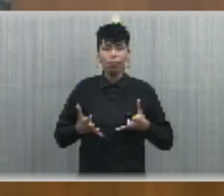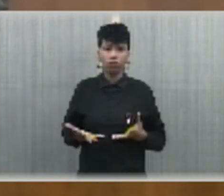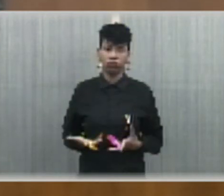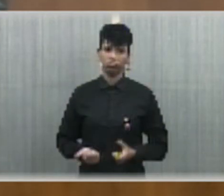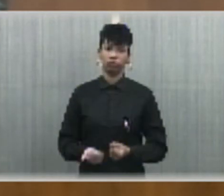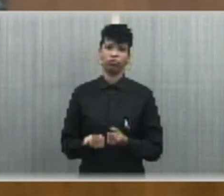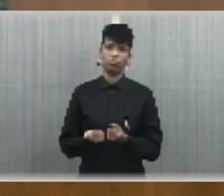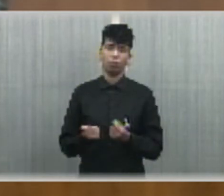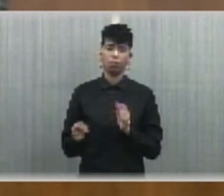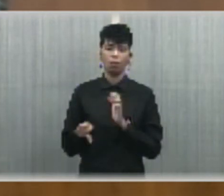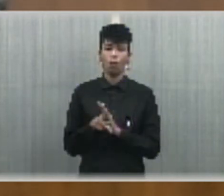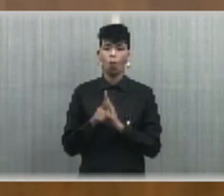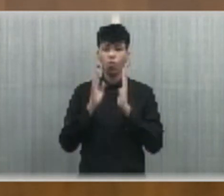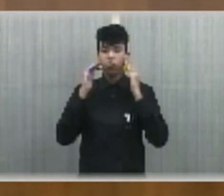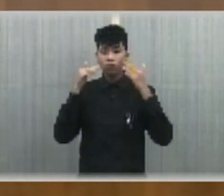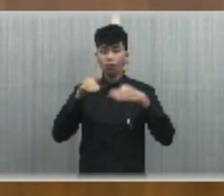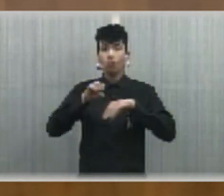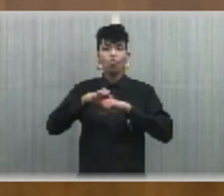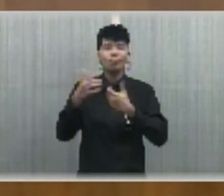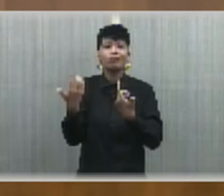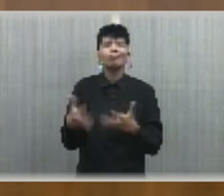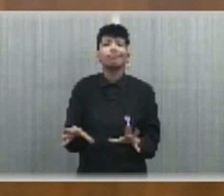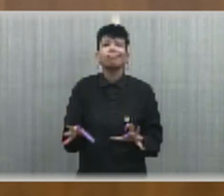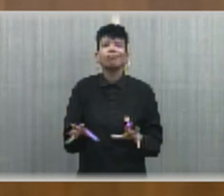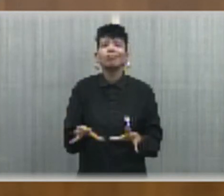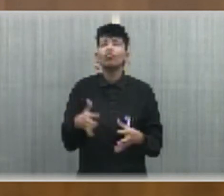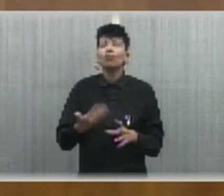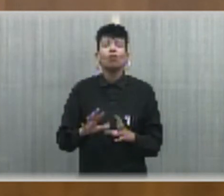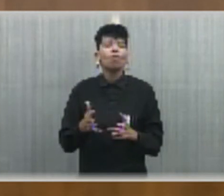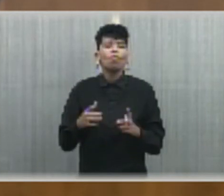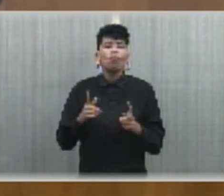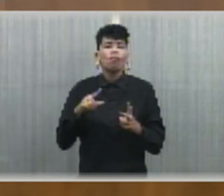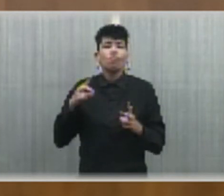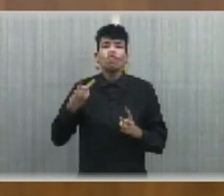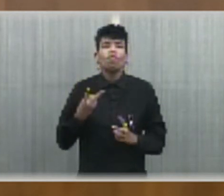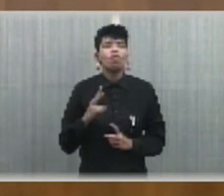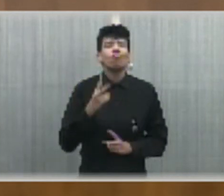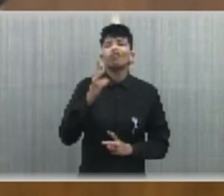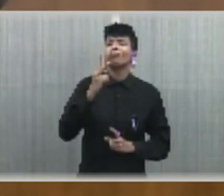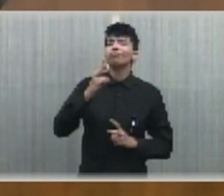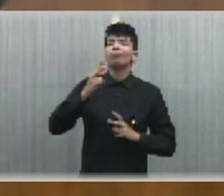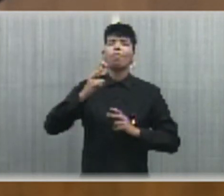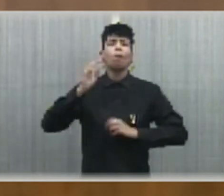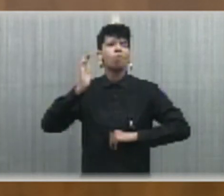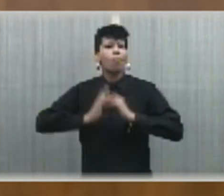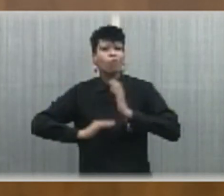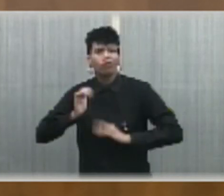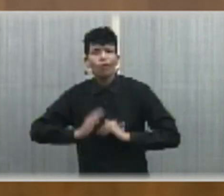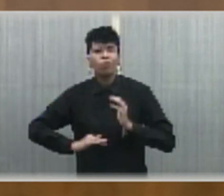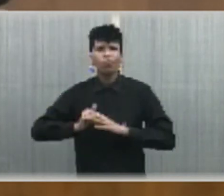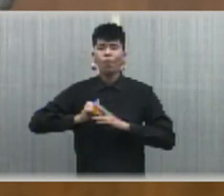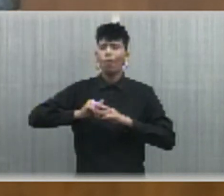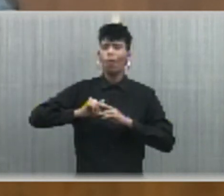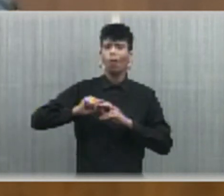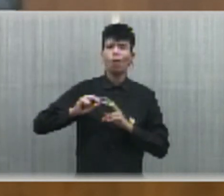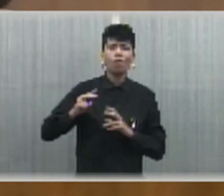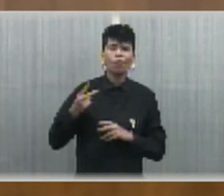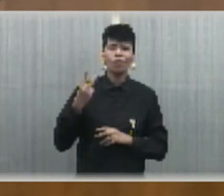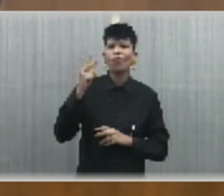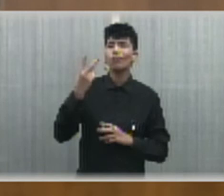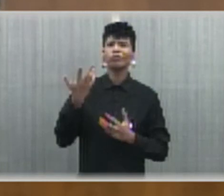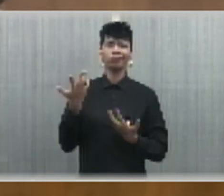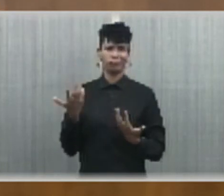educação, que não quer valorizar os profissionais da educação que continuam desvalorizados,